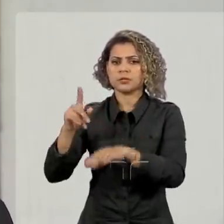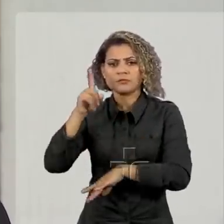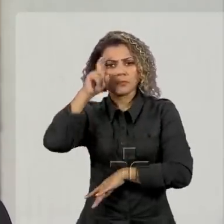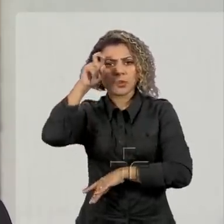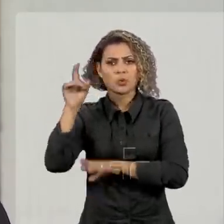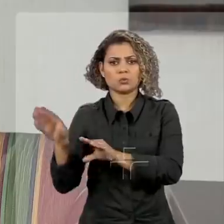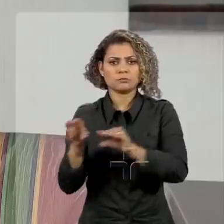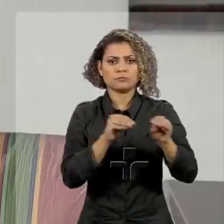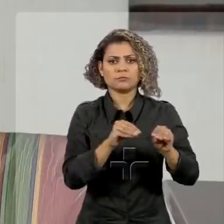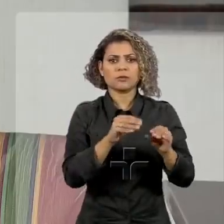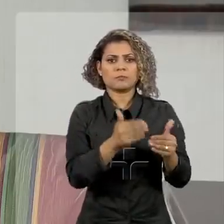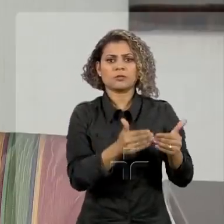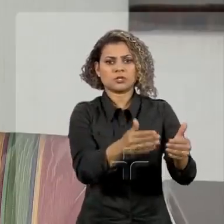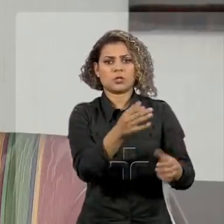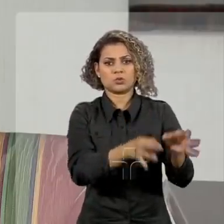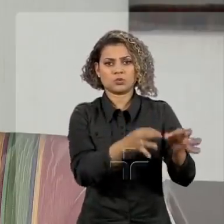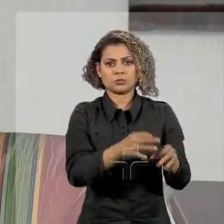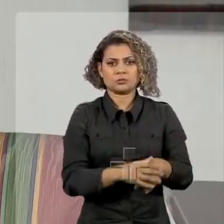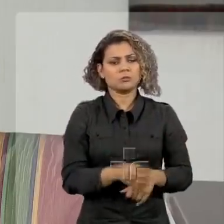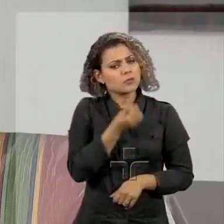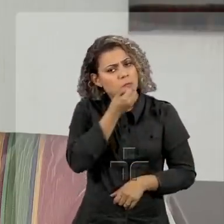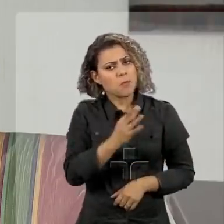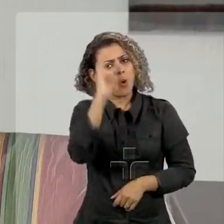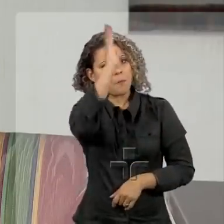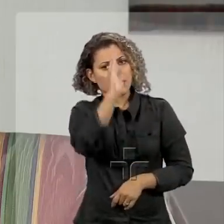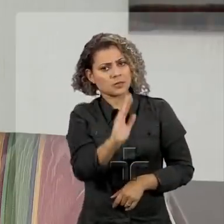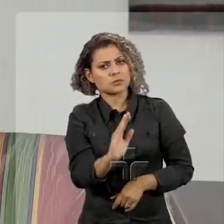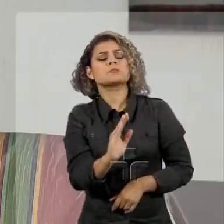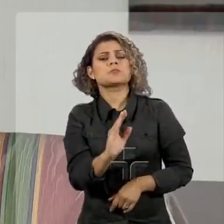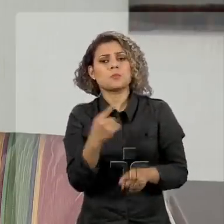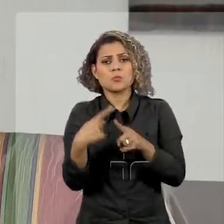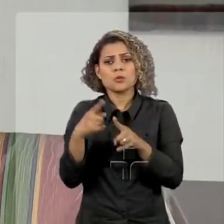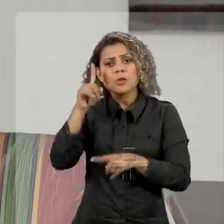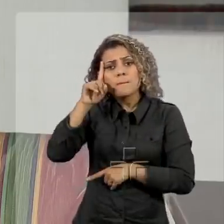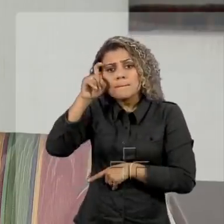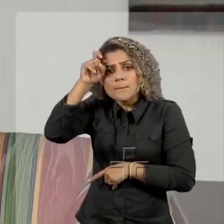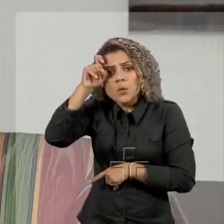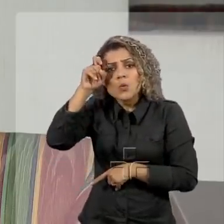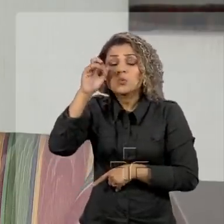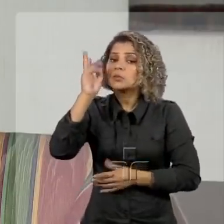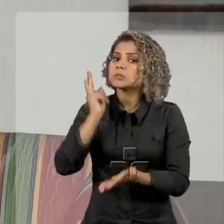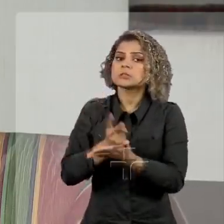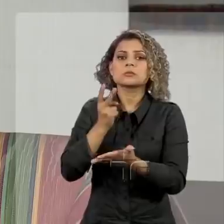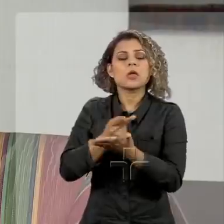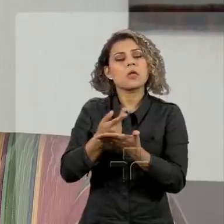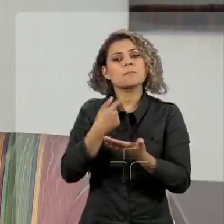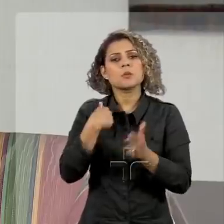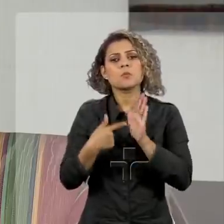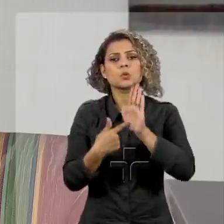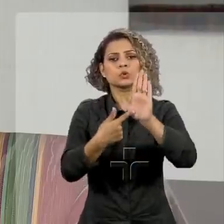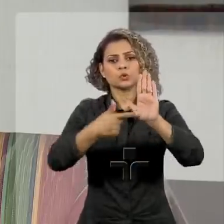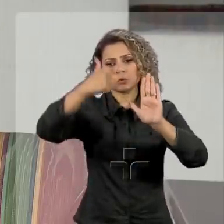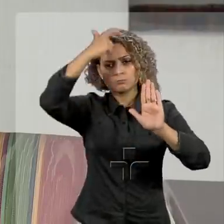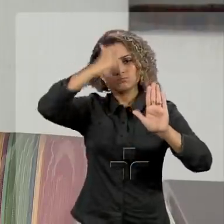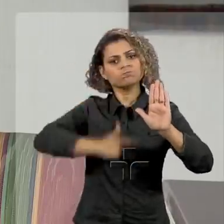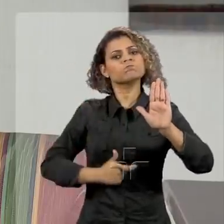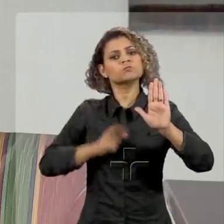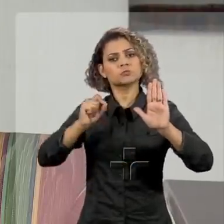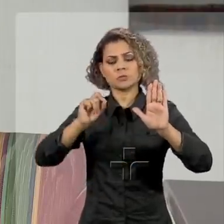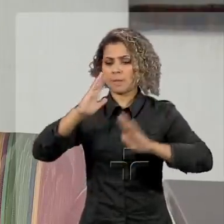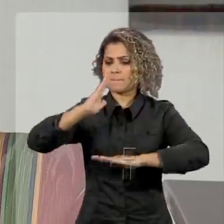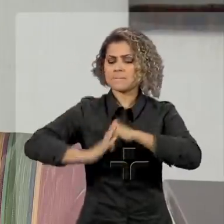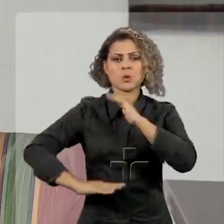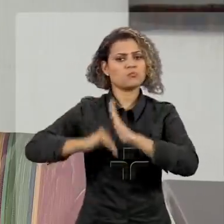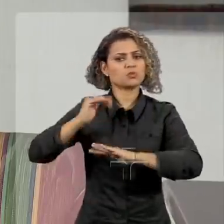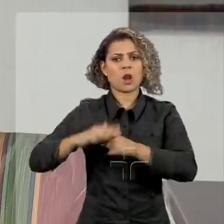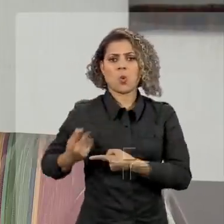da Justiça. Vai ser bom para a justiça brasileira, porque o juiz Sérgio Moro sempre demonstrou uma pessoa muito especialista na área